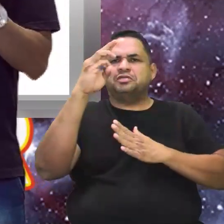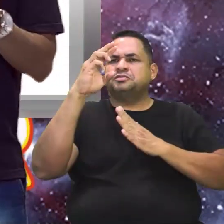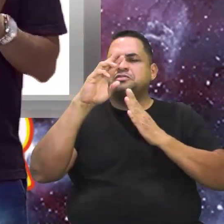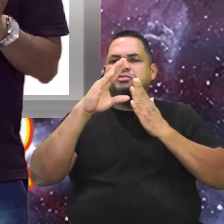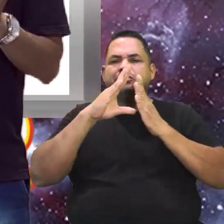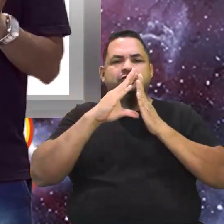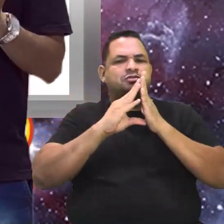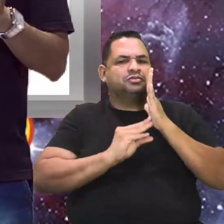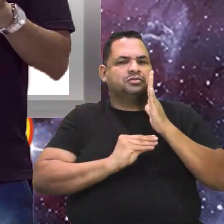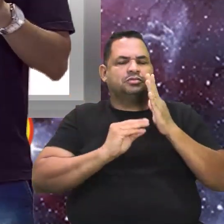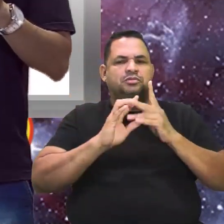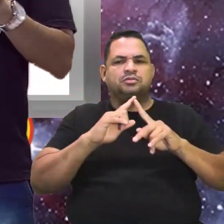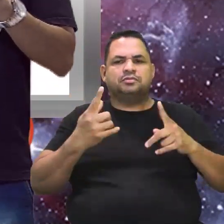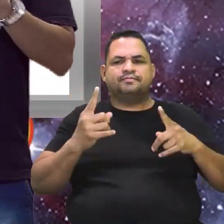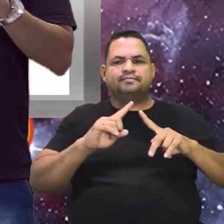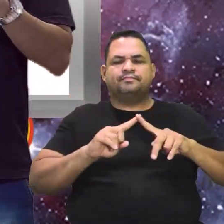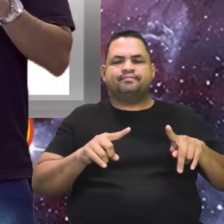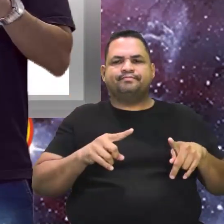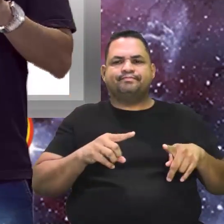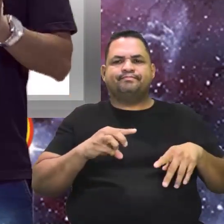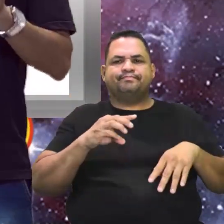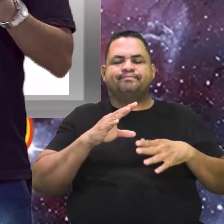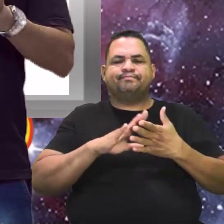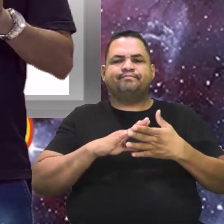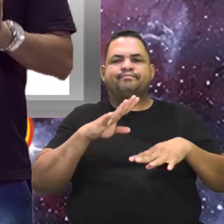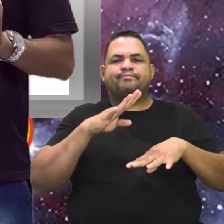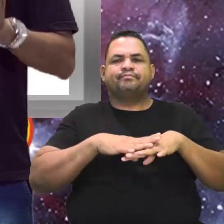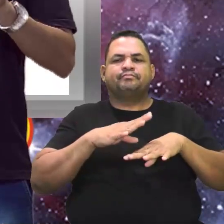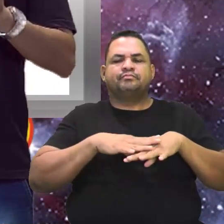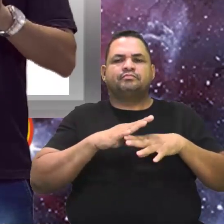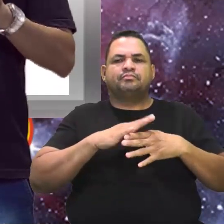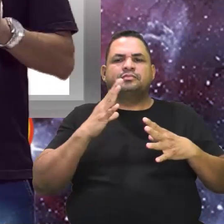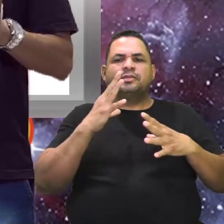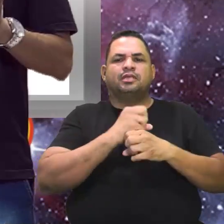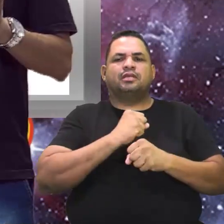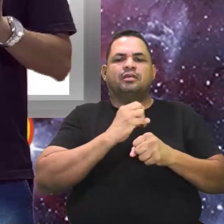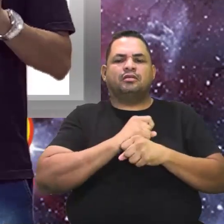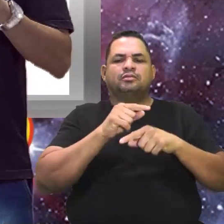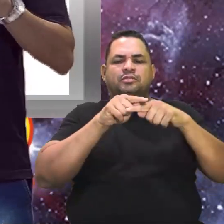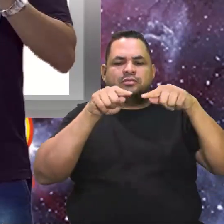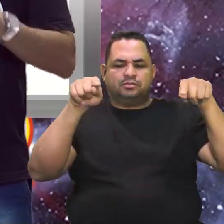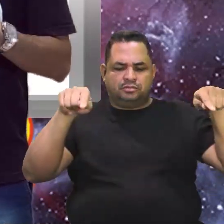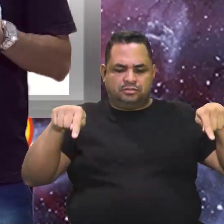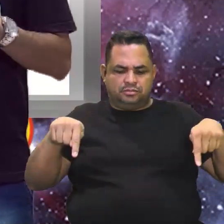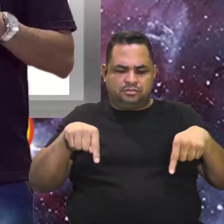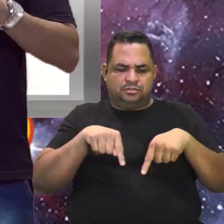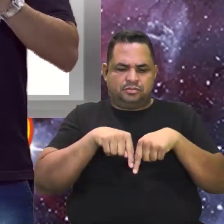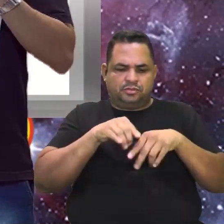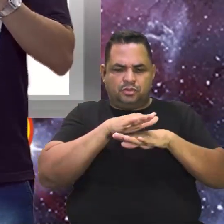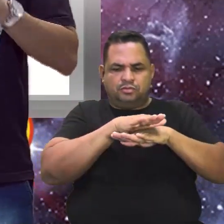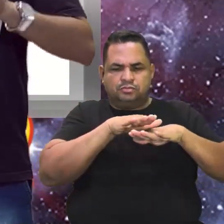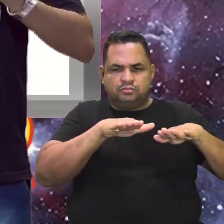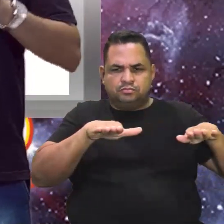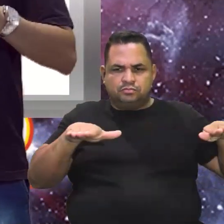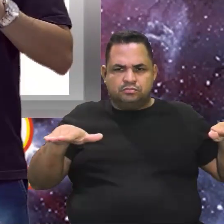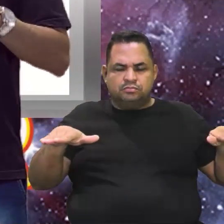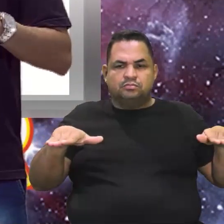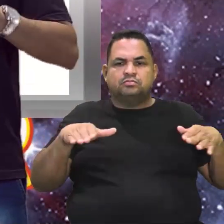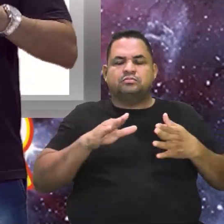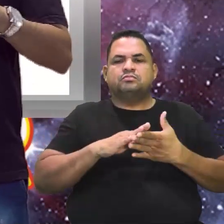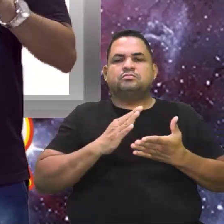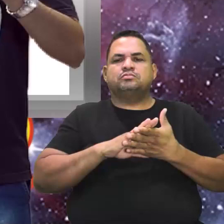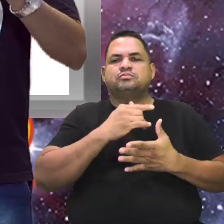Mas eu vou estudar matemática, cálculo de área de figuras planas. É só isso. É